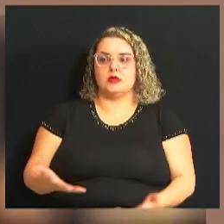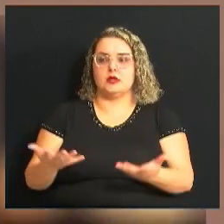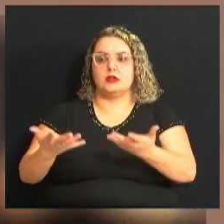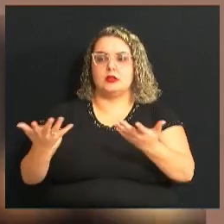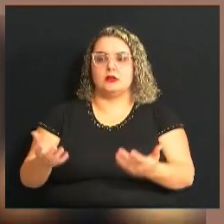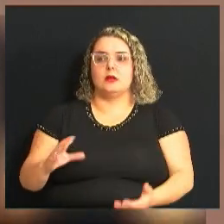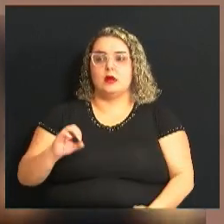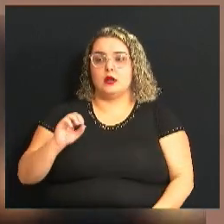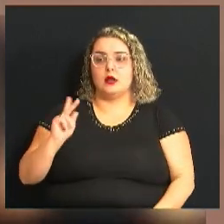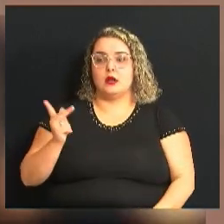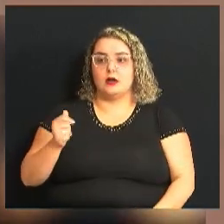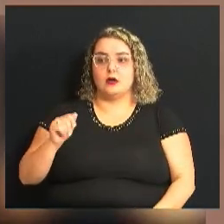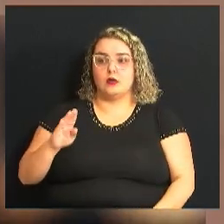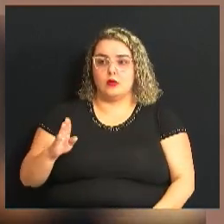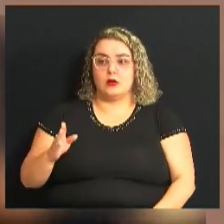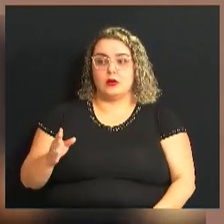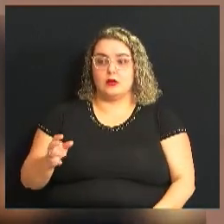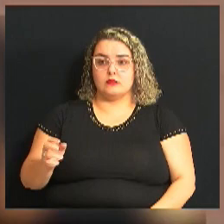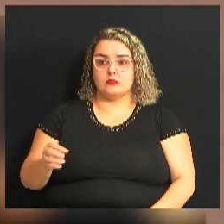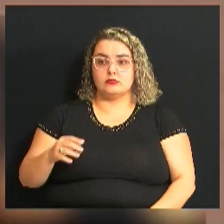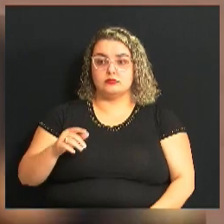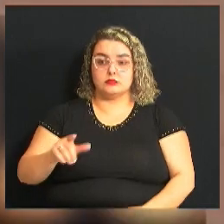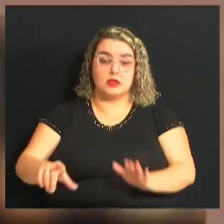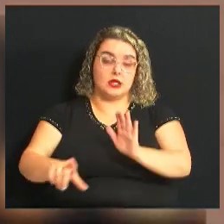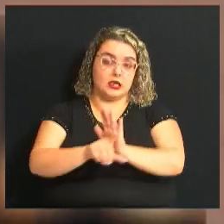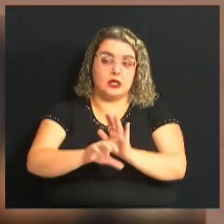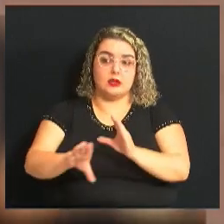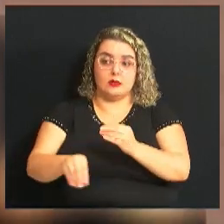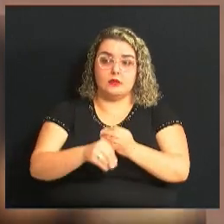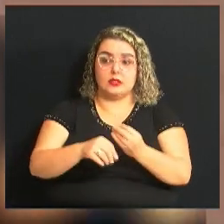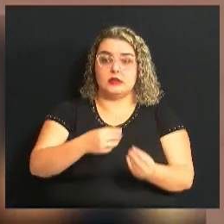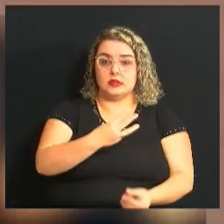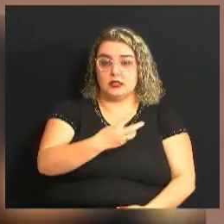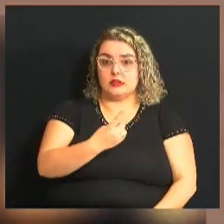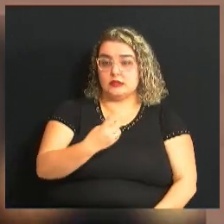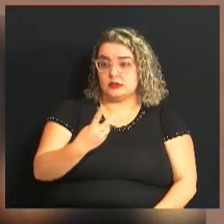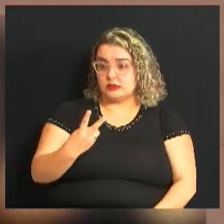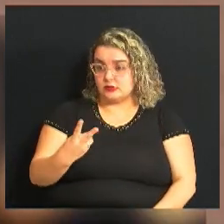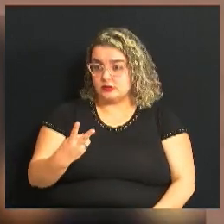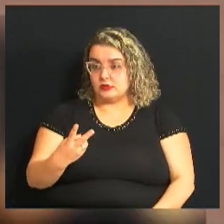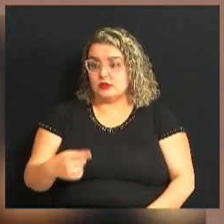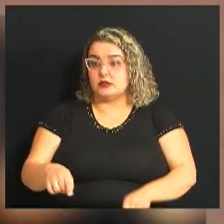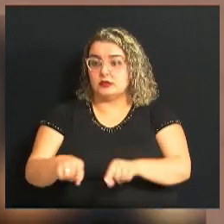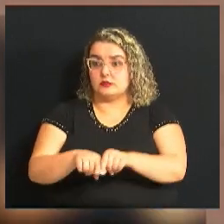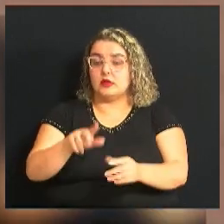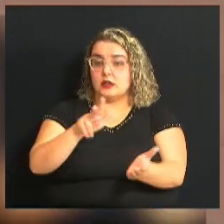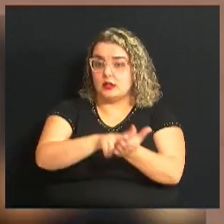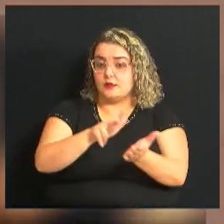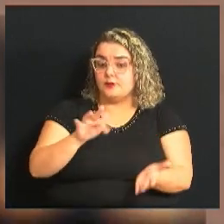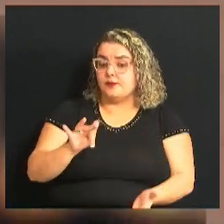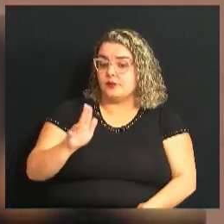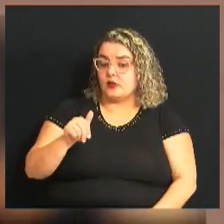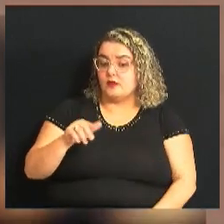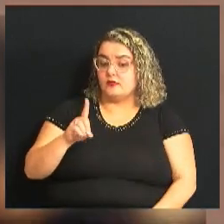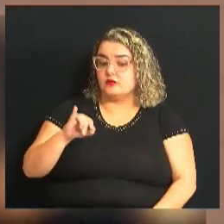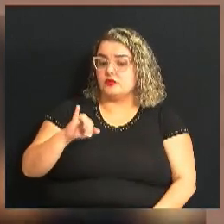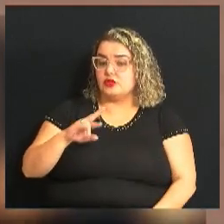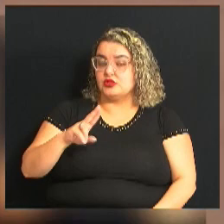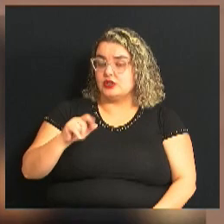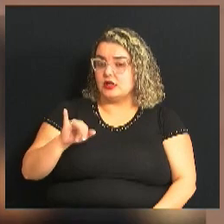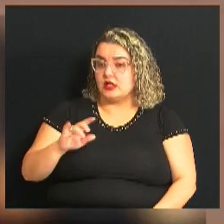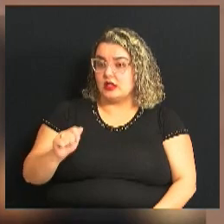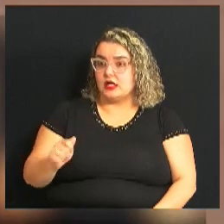que ela ganhou na Lei Complementar 312, e também na questão da regularização fundiária, que é o